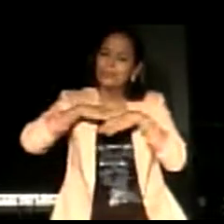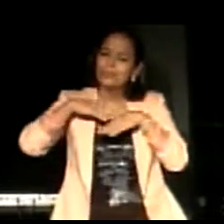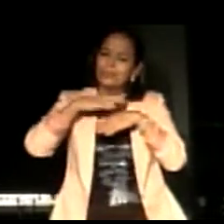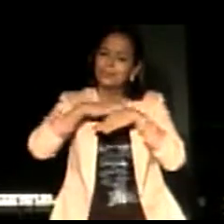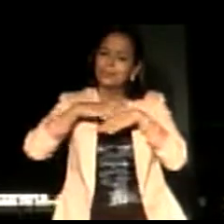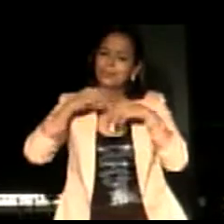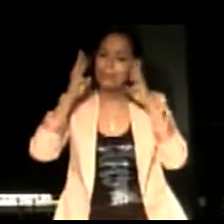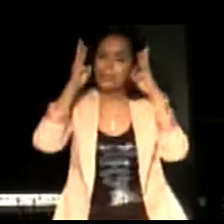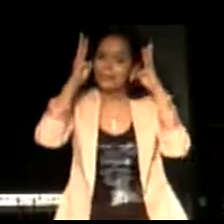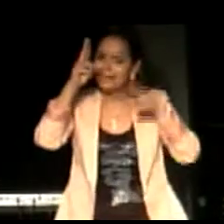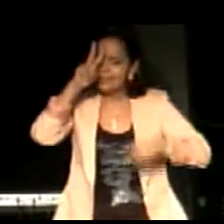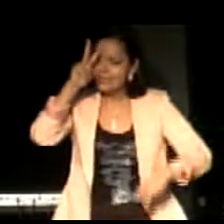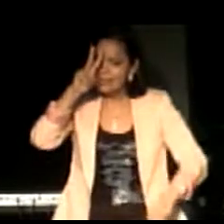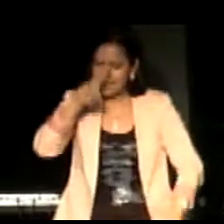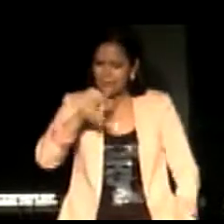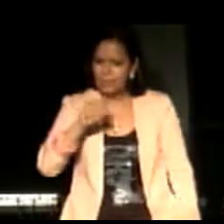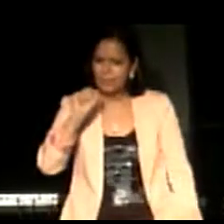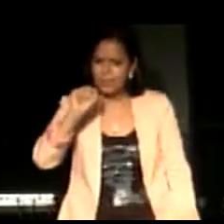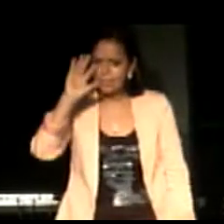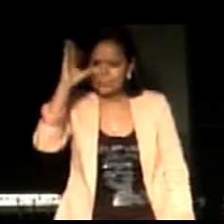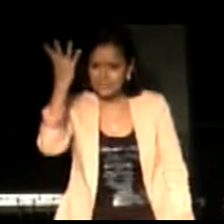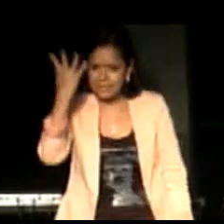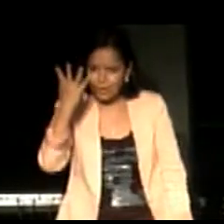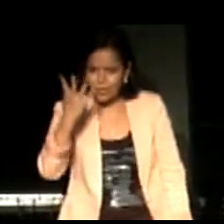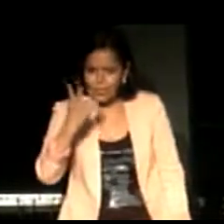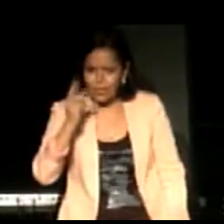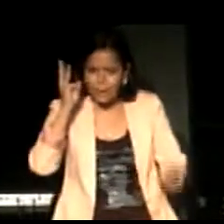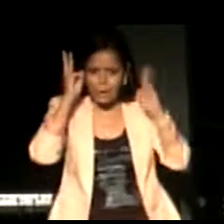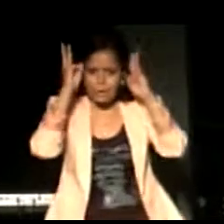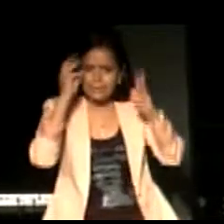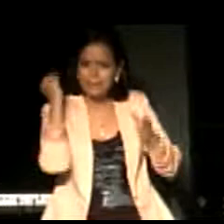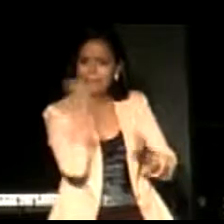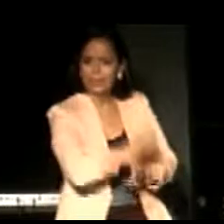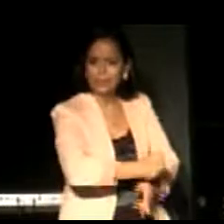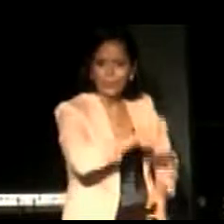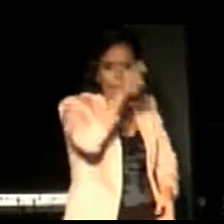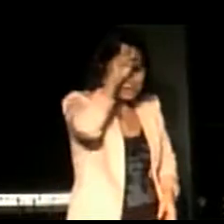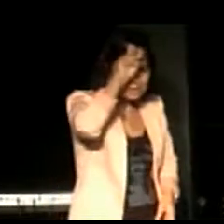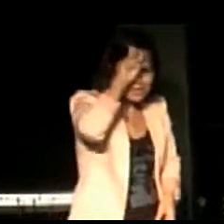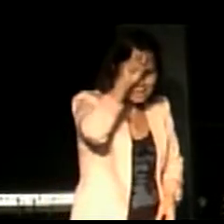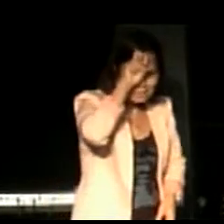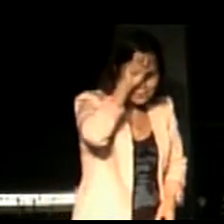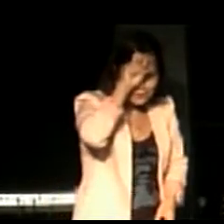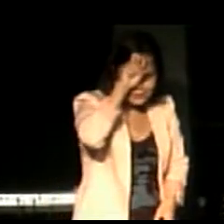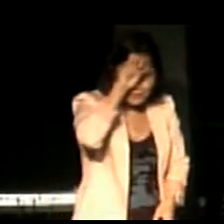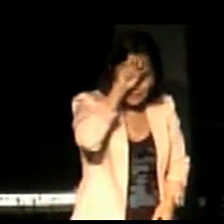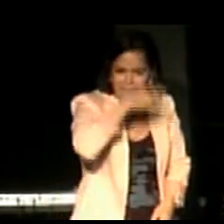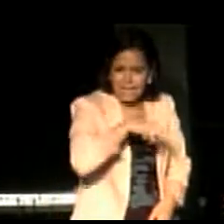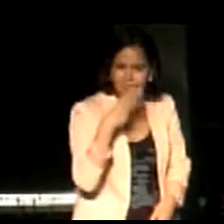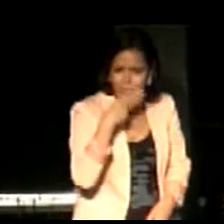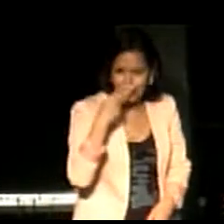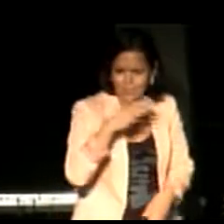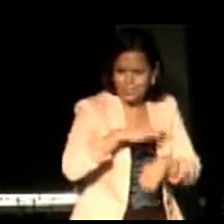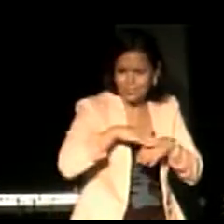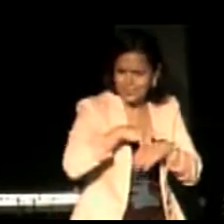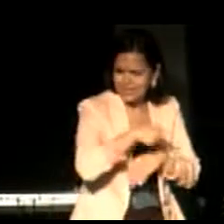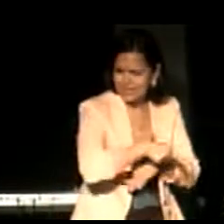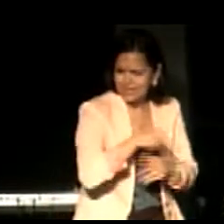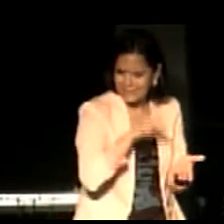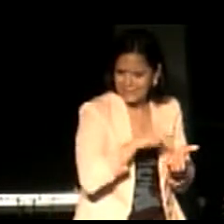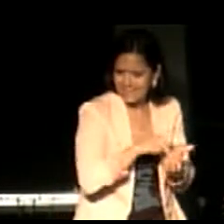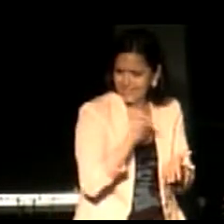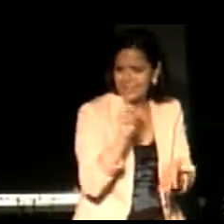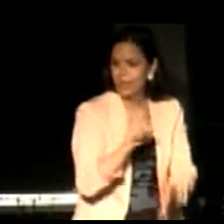lembram que Moisés matou um egípcio? Certamente ele não usou de mansidão para matar o